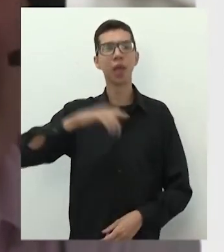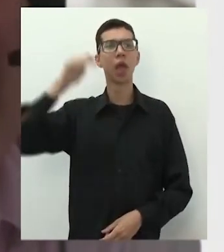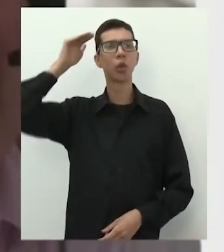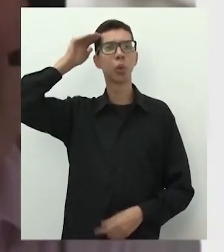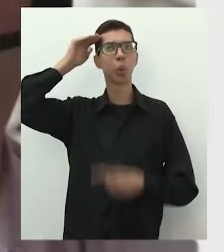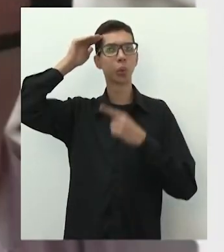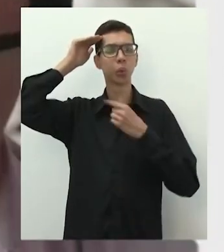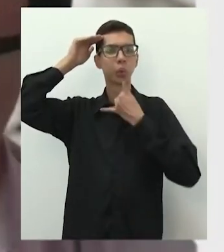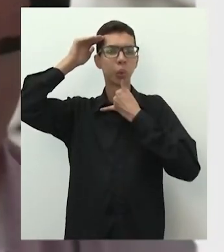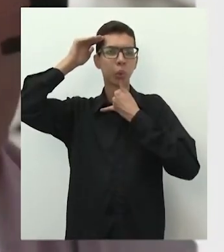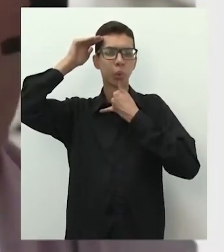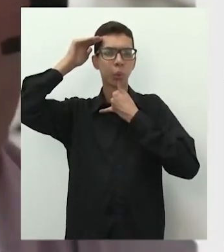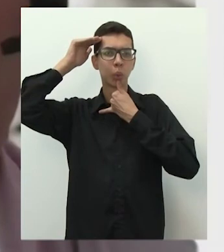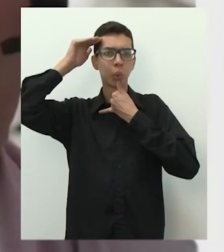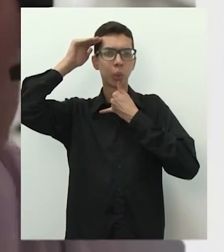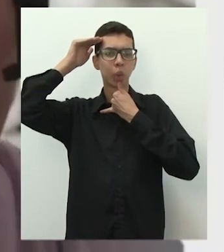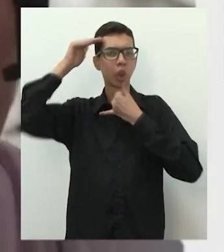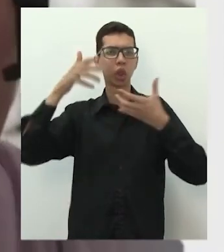que